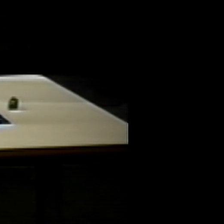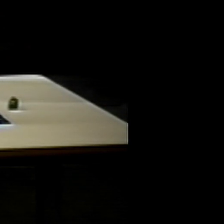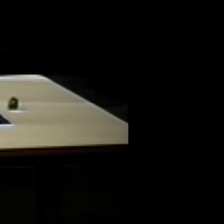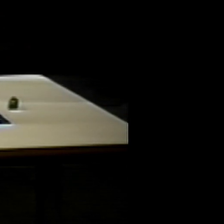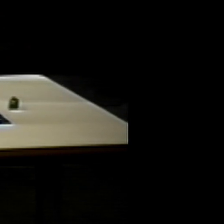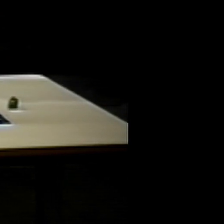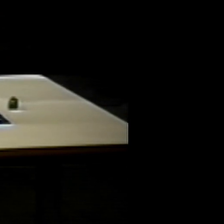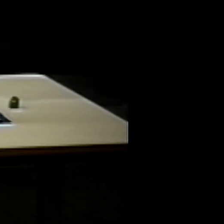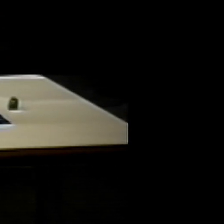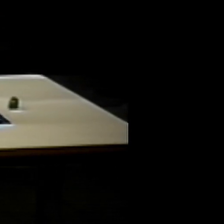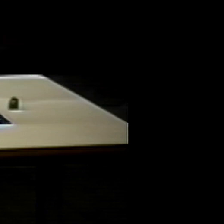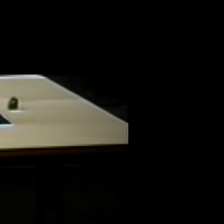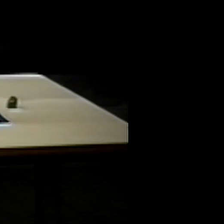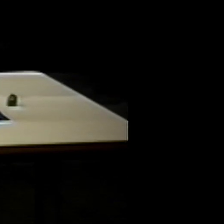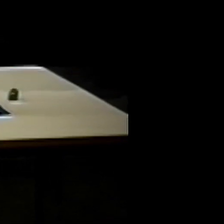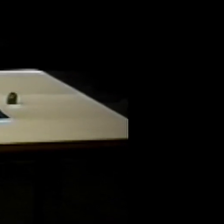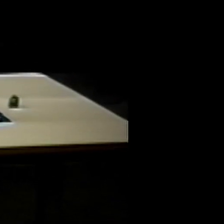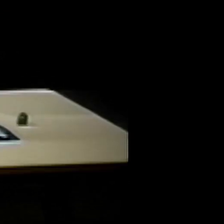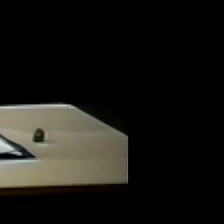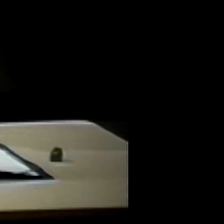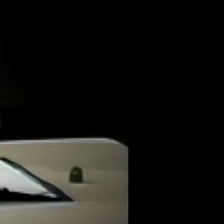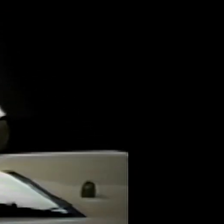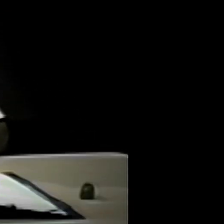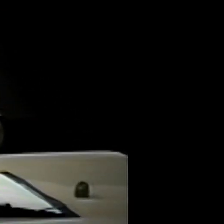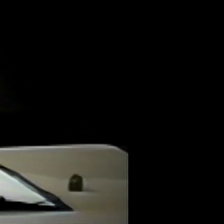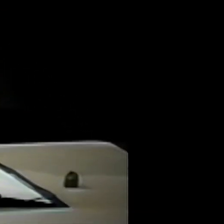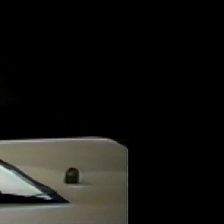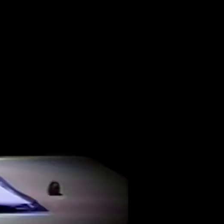Deus te dê saúde e se não esqueça de mim.